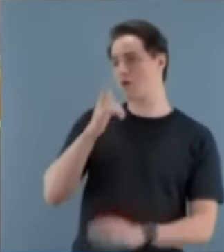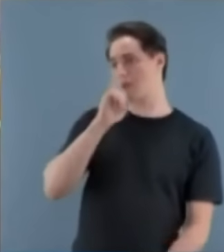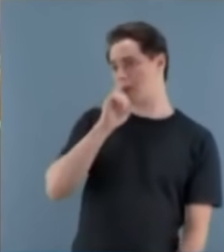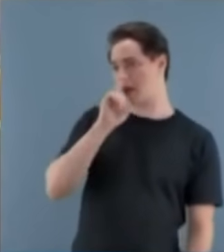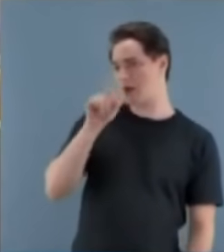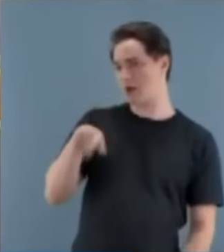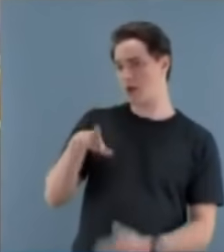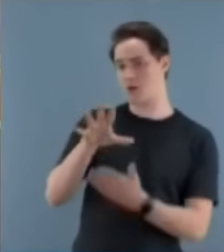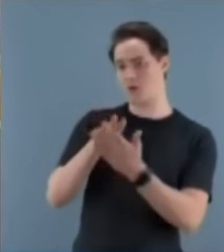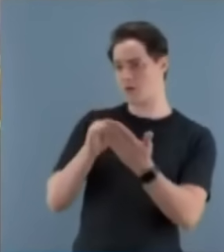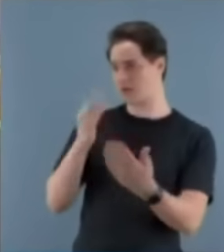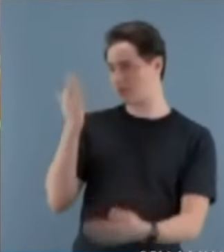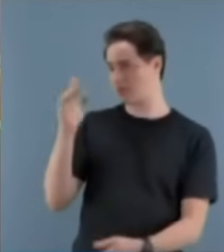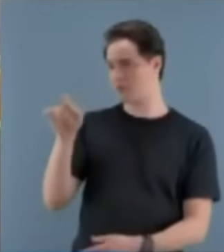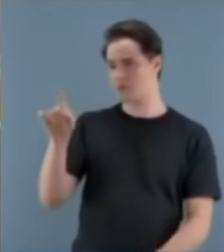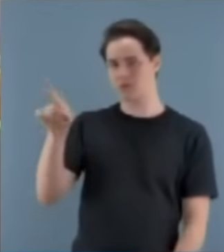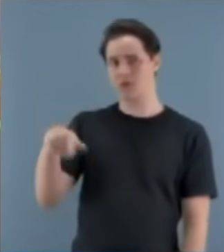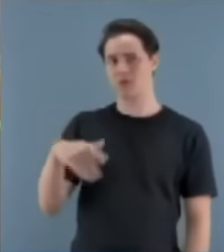senhor é um militar.